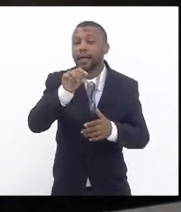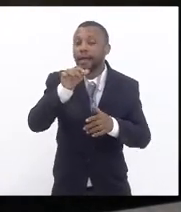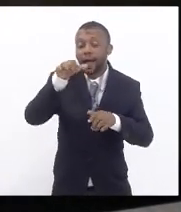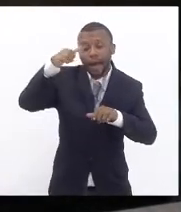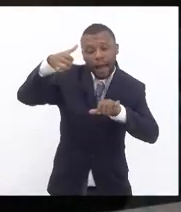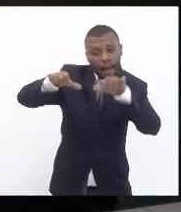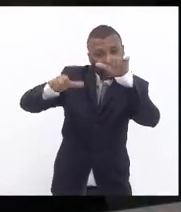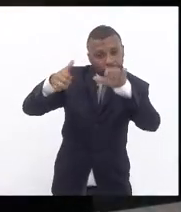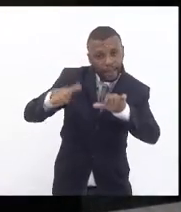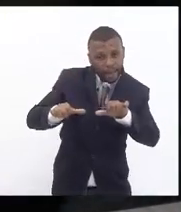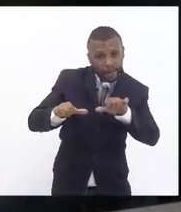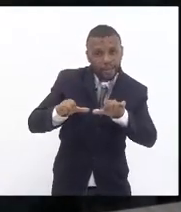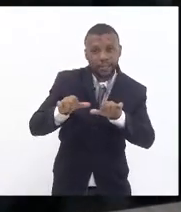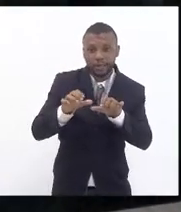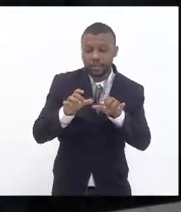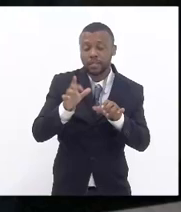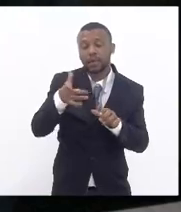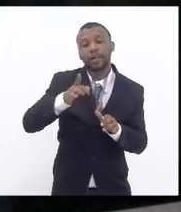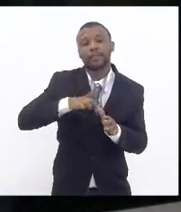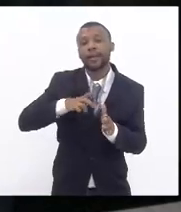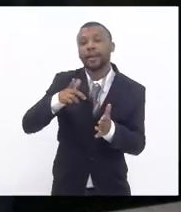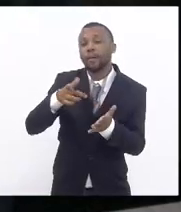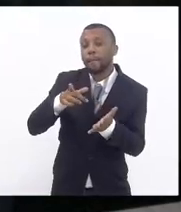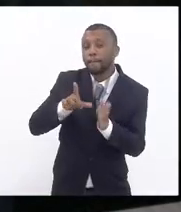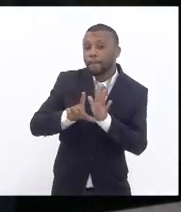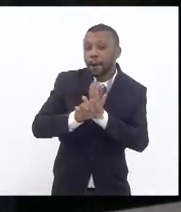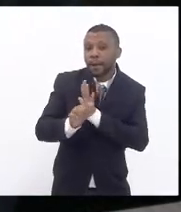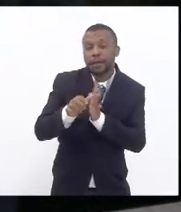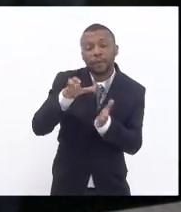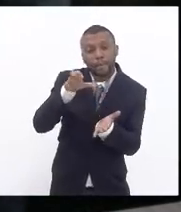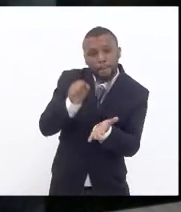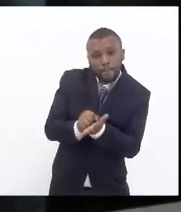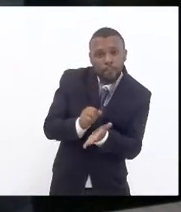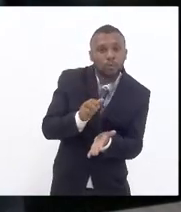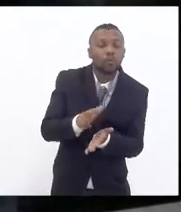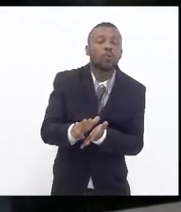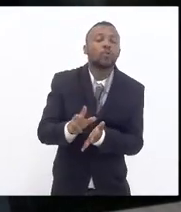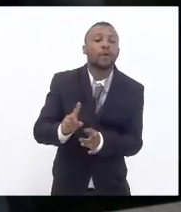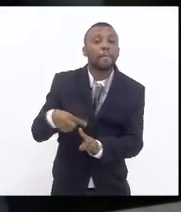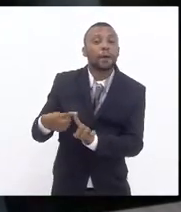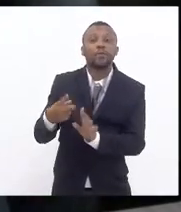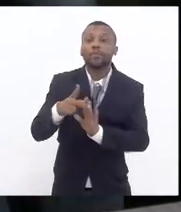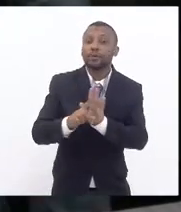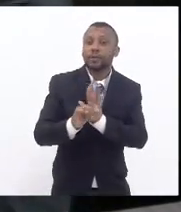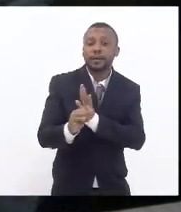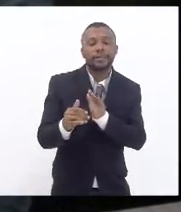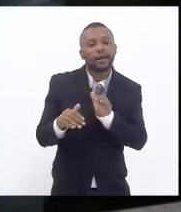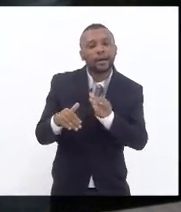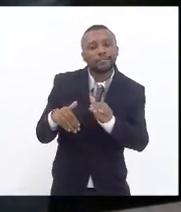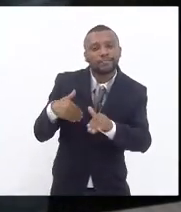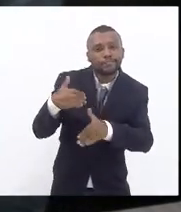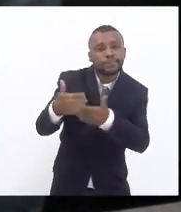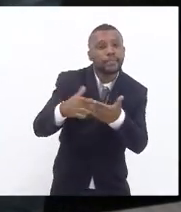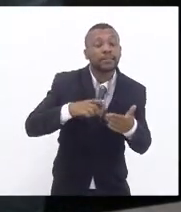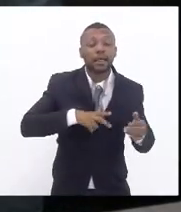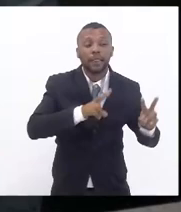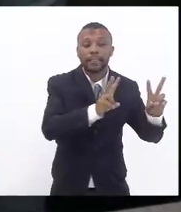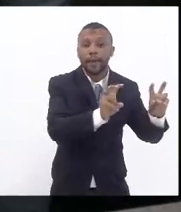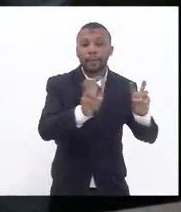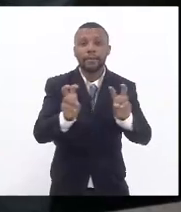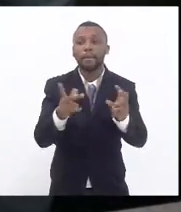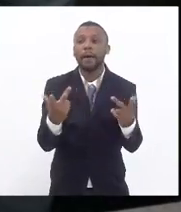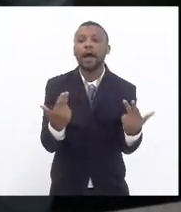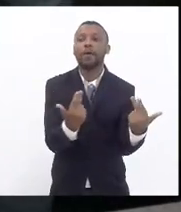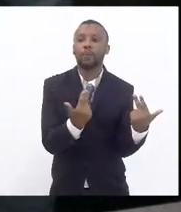lei em vigor e um projeto de lei em andamento, que é o 4978, que tratam do mesmo tema. Eu